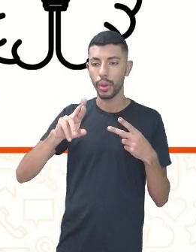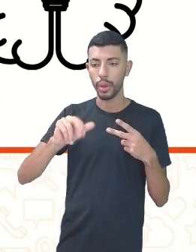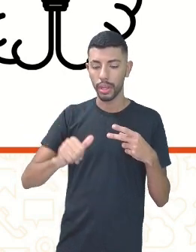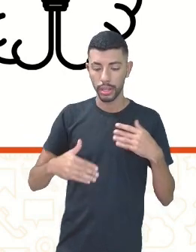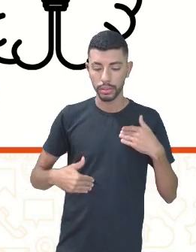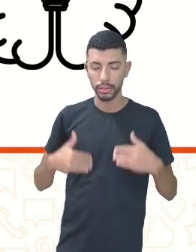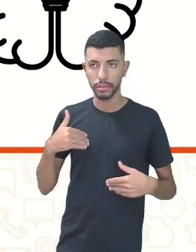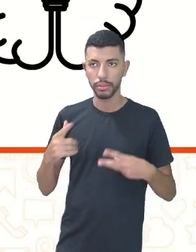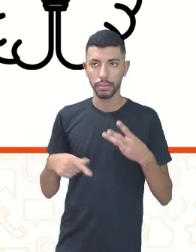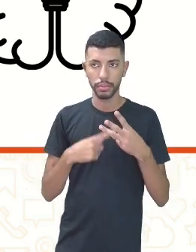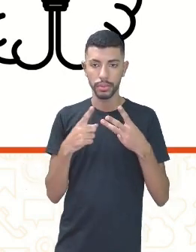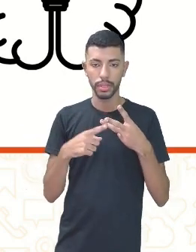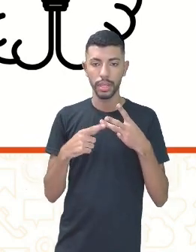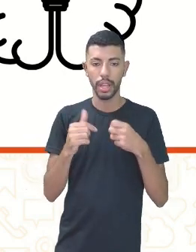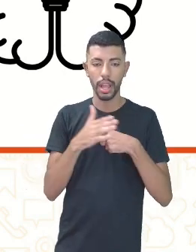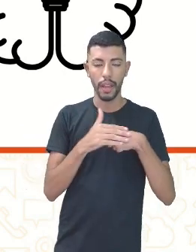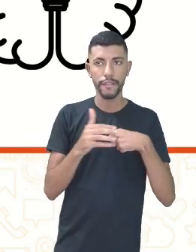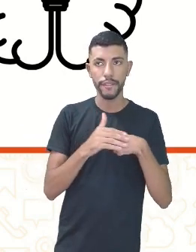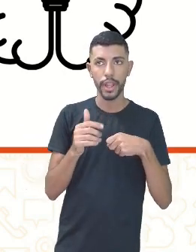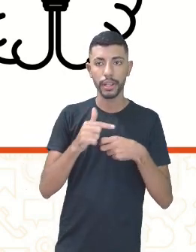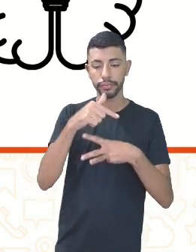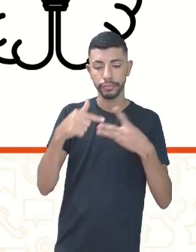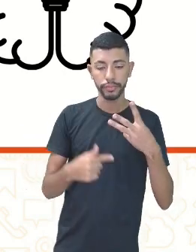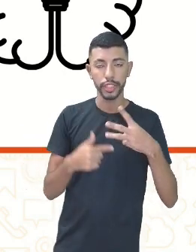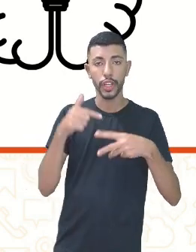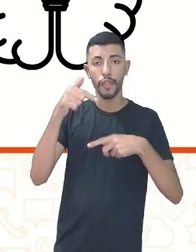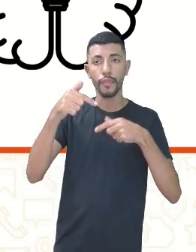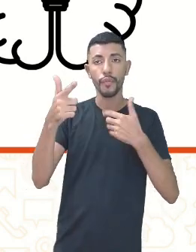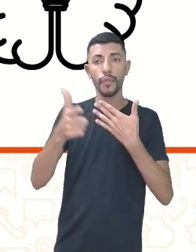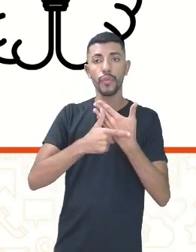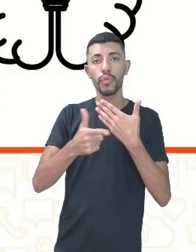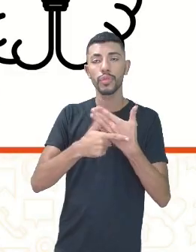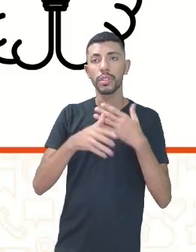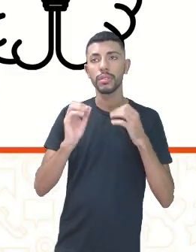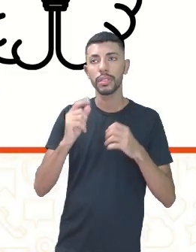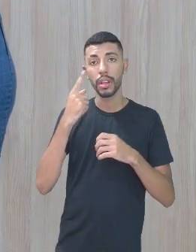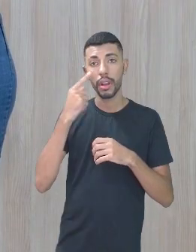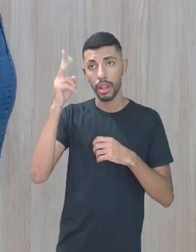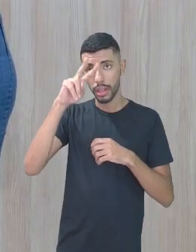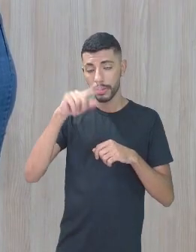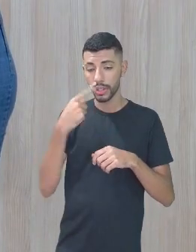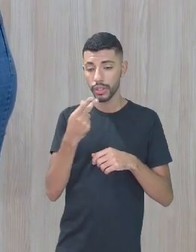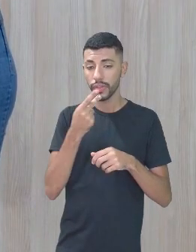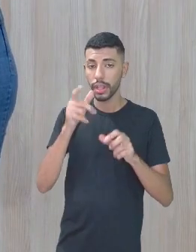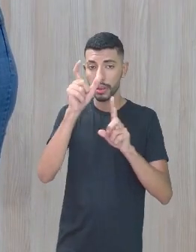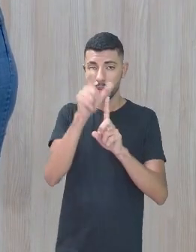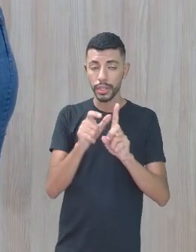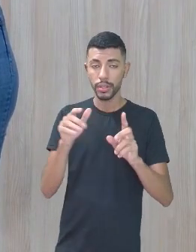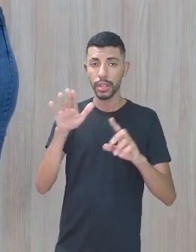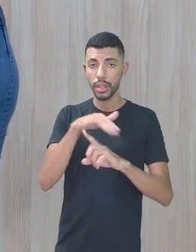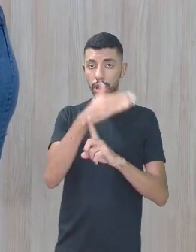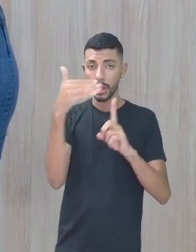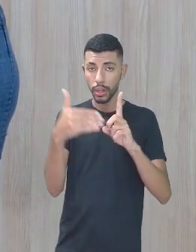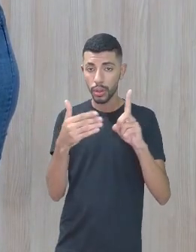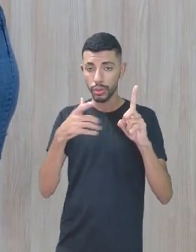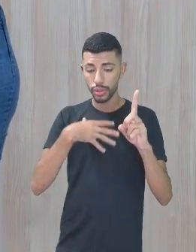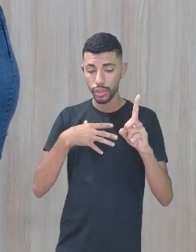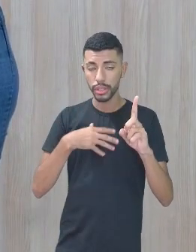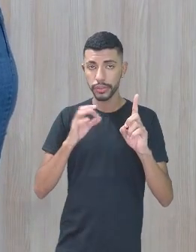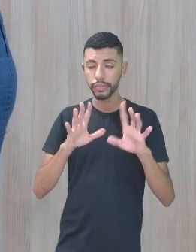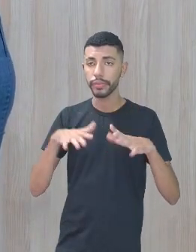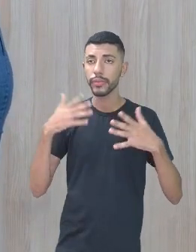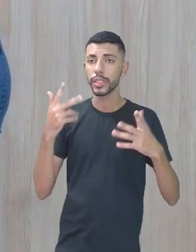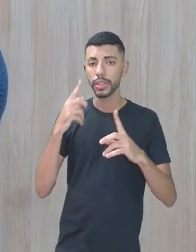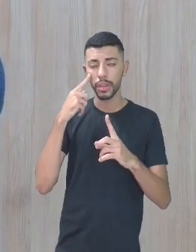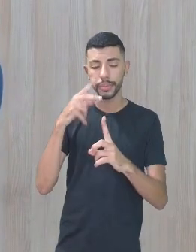afetiva, né? Lembram que a gente fala sempre do desenvolvimento da pessoa de uma forma inteira. Percebam o quanto é importante esse olhar